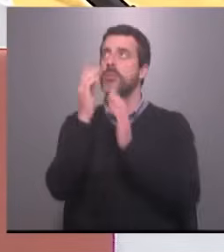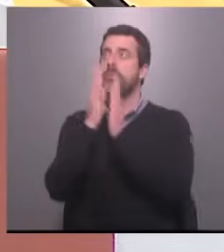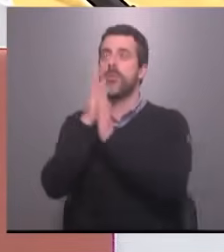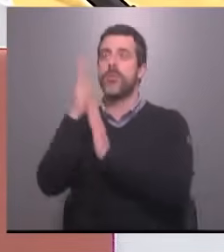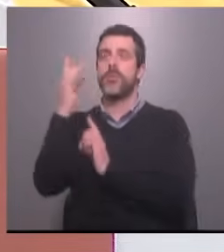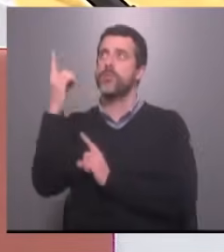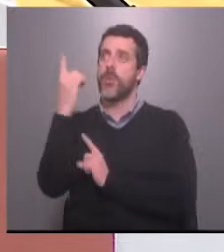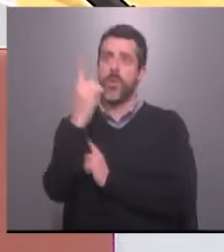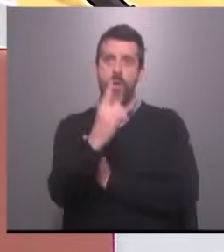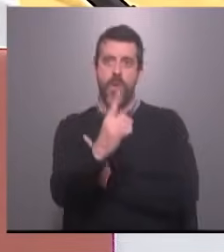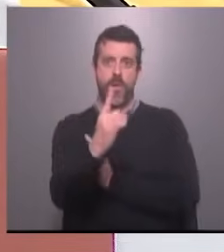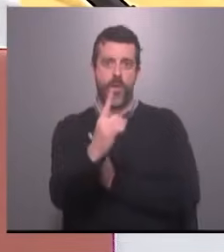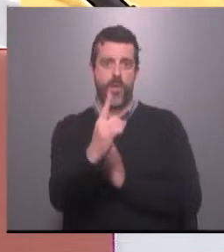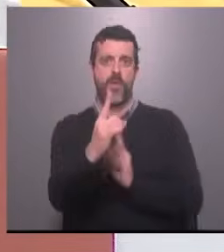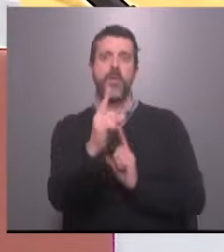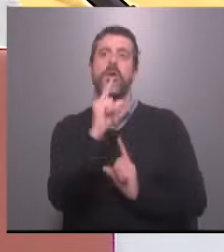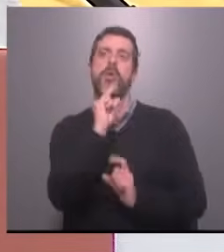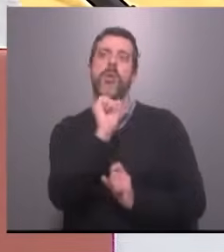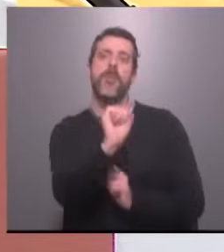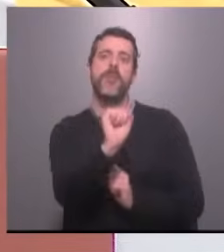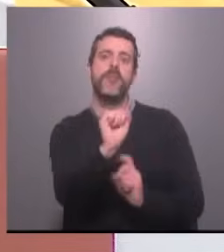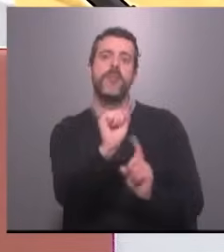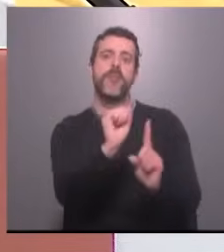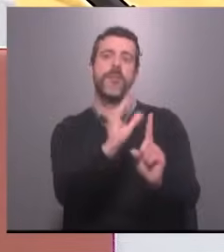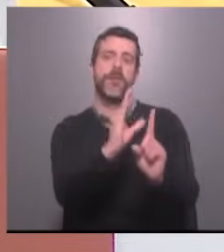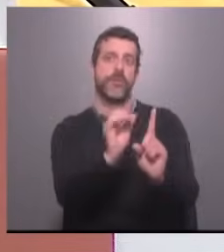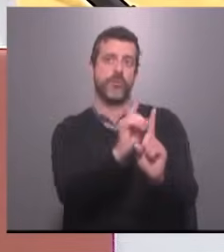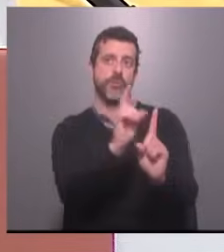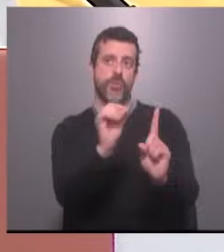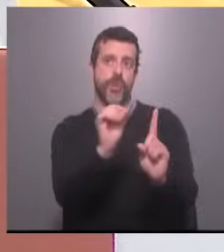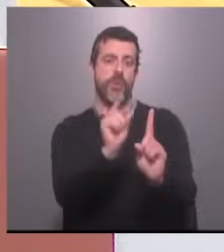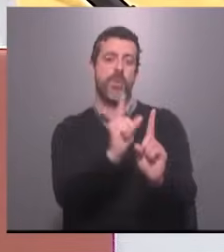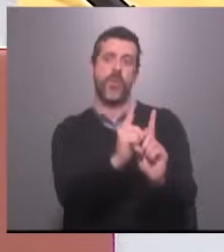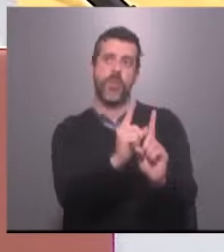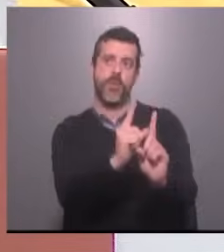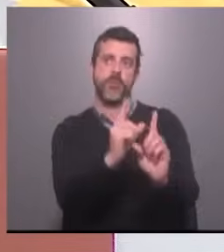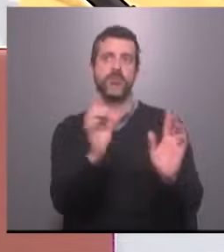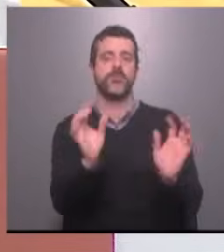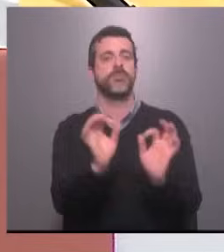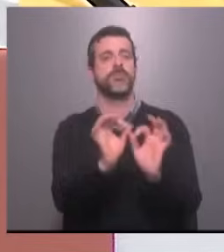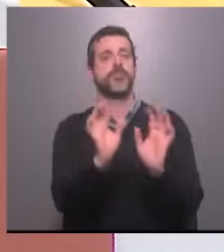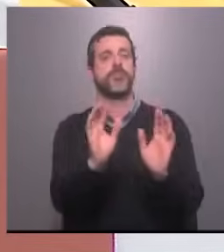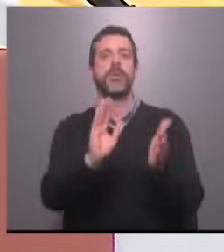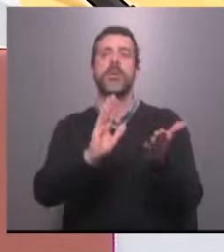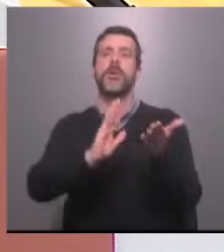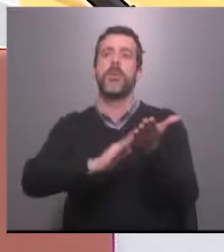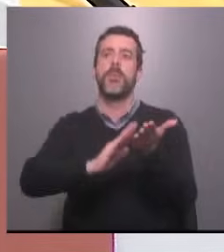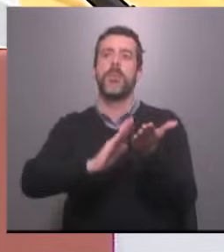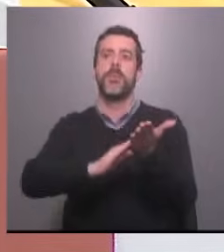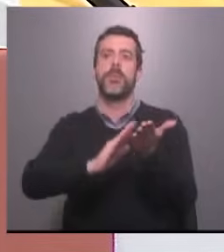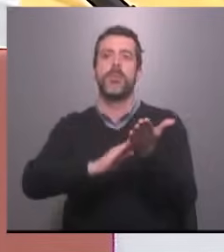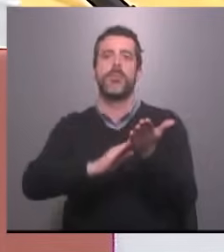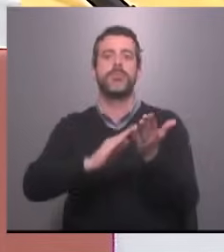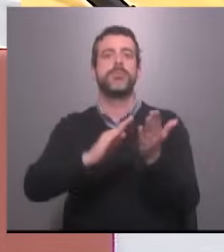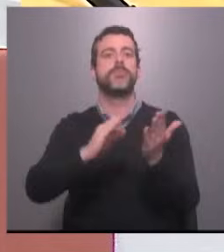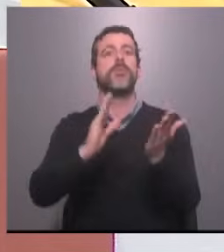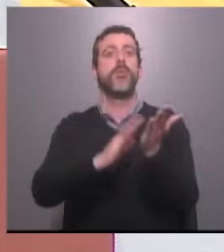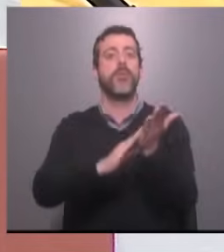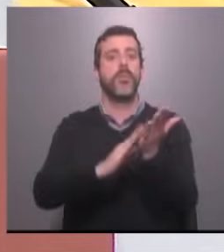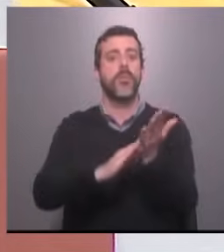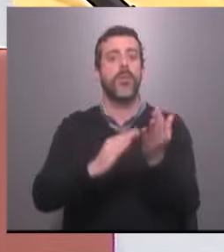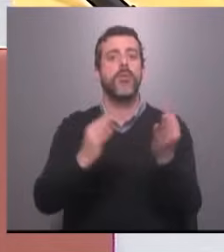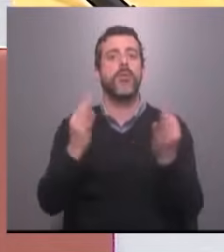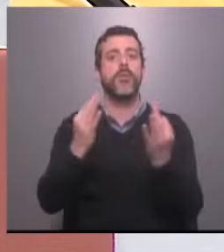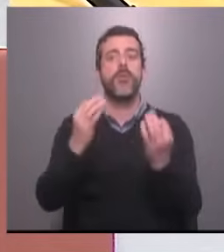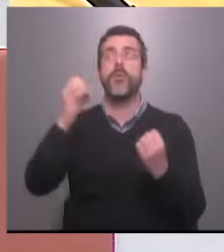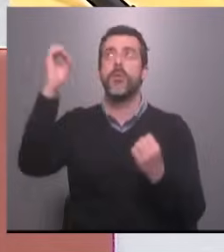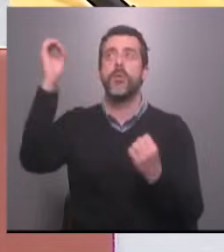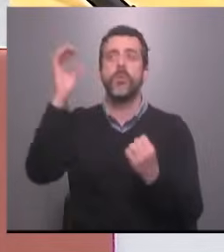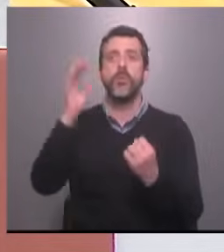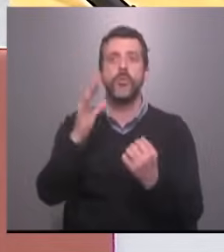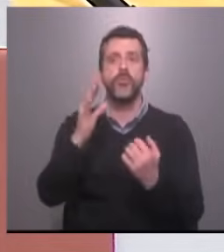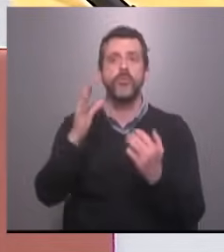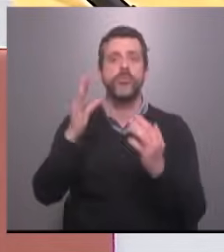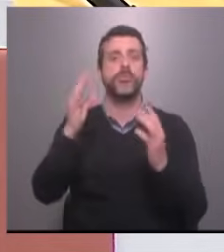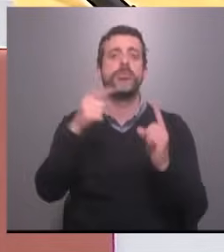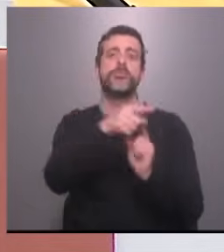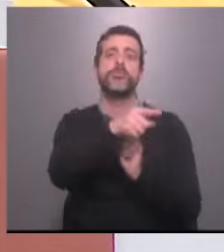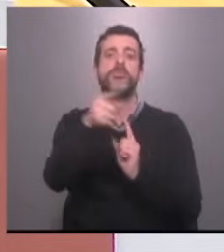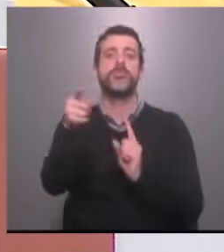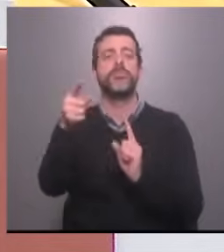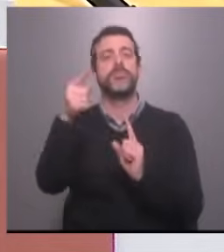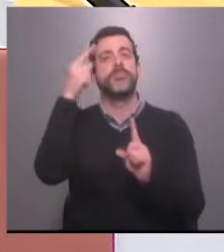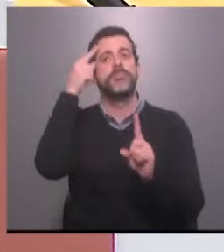apareceu um homem enviado por Deus, chamado João. Veio como testemunha para dar testemunho da